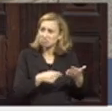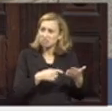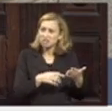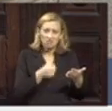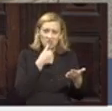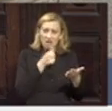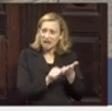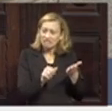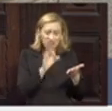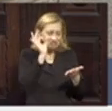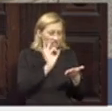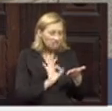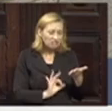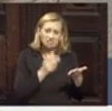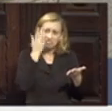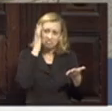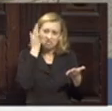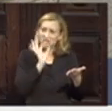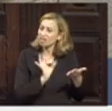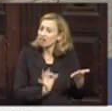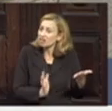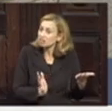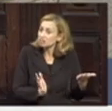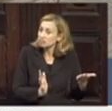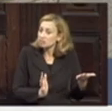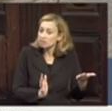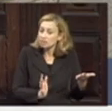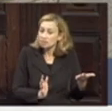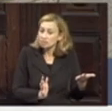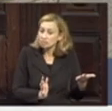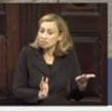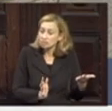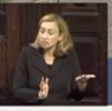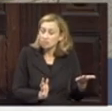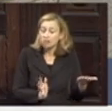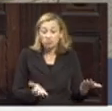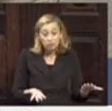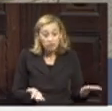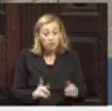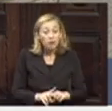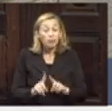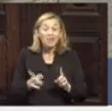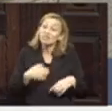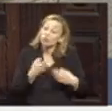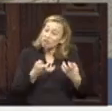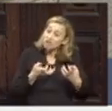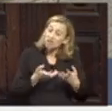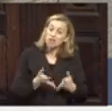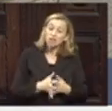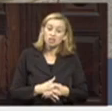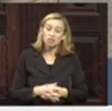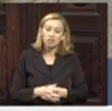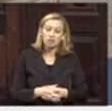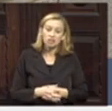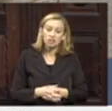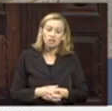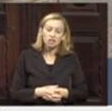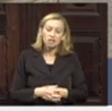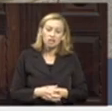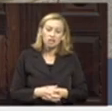eu terminar minha fala, depois Vossa Excelência pode nos esclarecer qual é a posição da Casa. A fala dos deputados